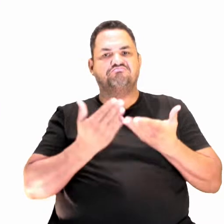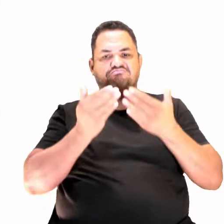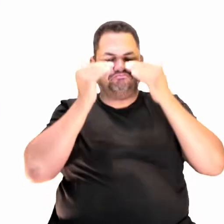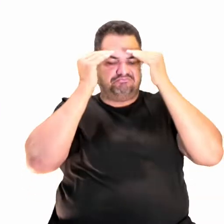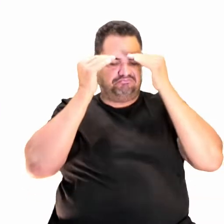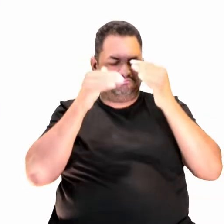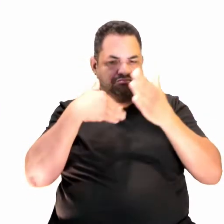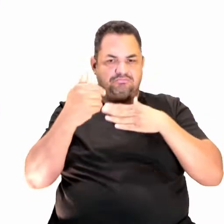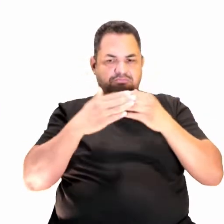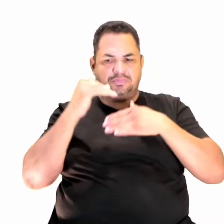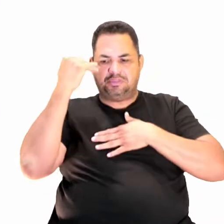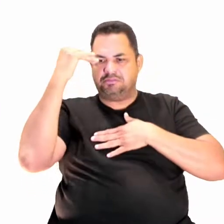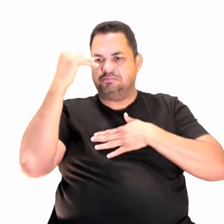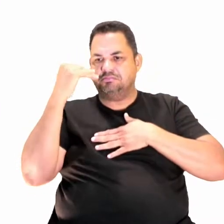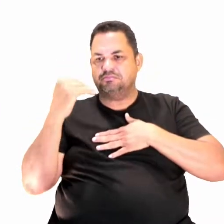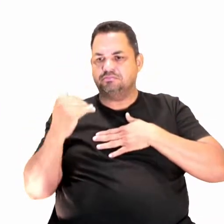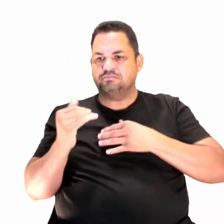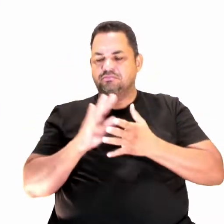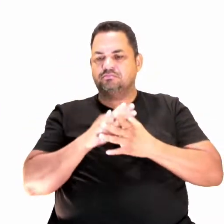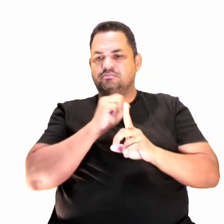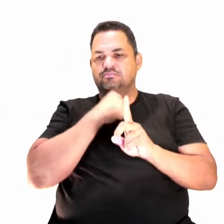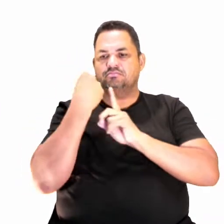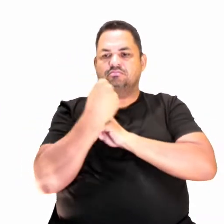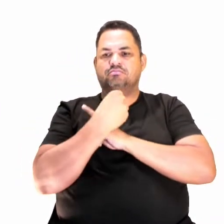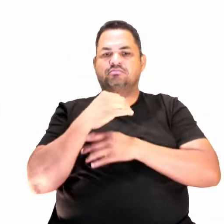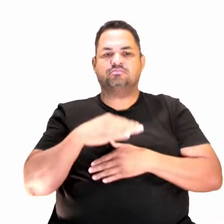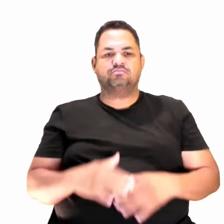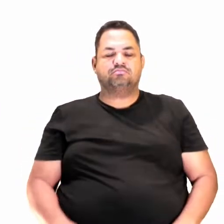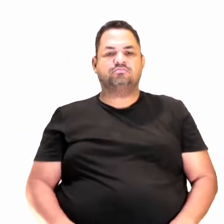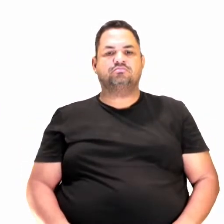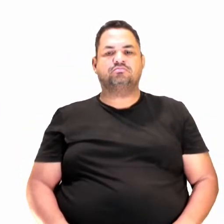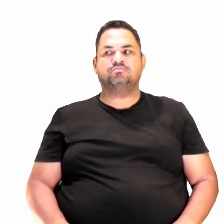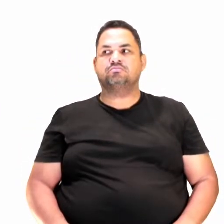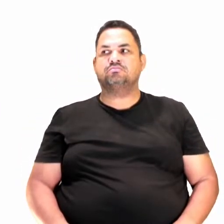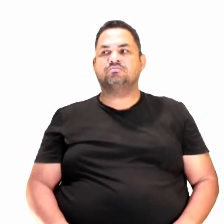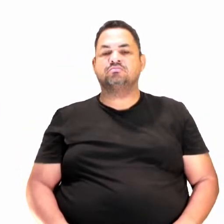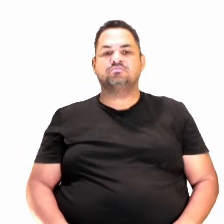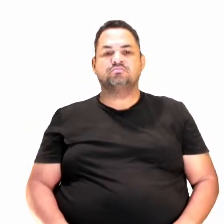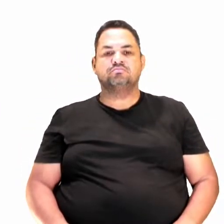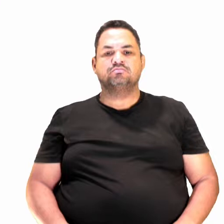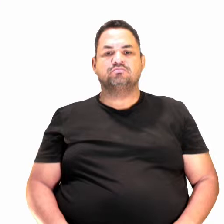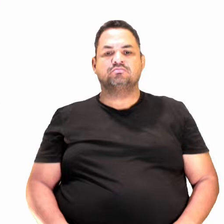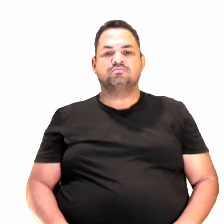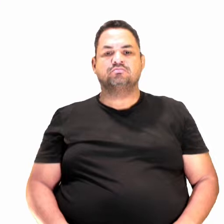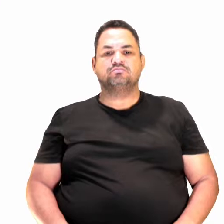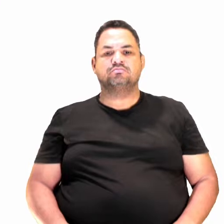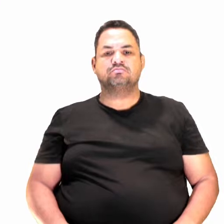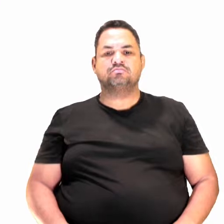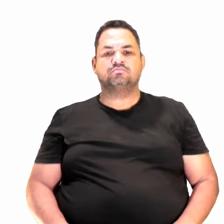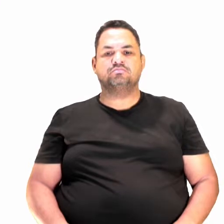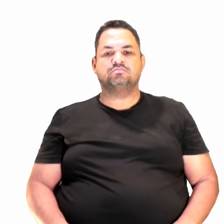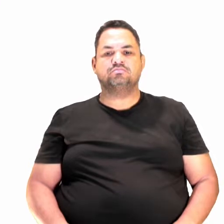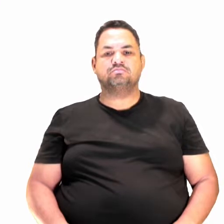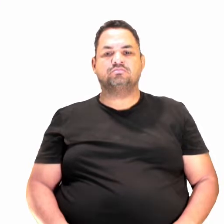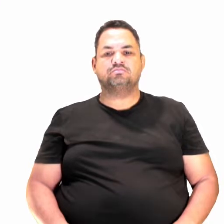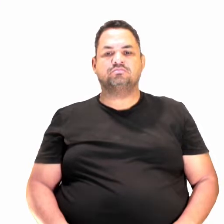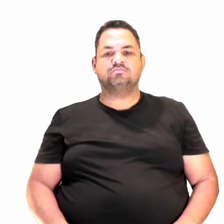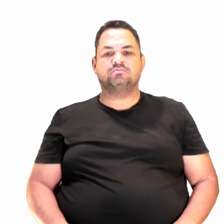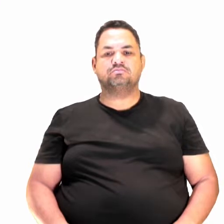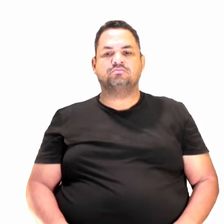classe, posição social ou hierarquia. The most common eating disorders